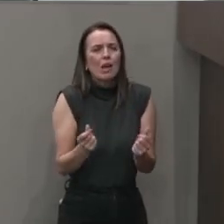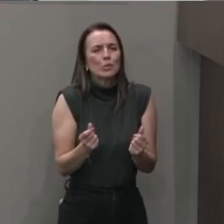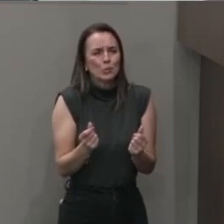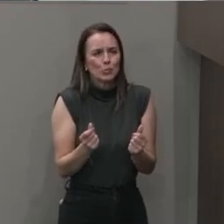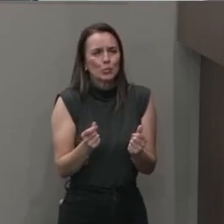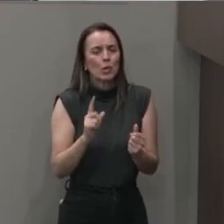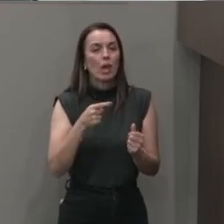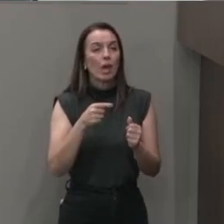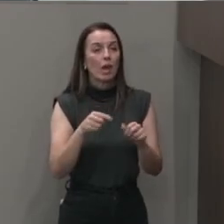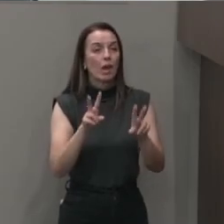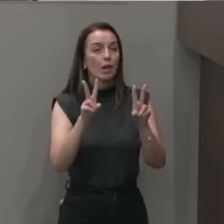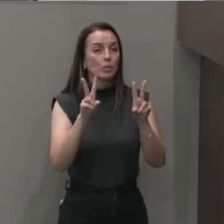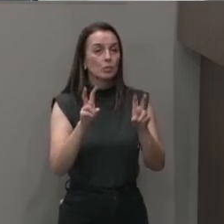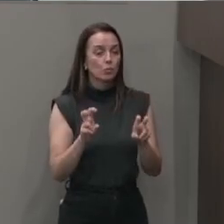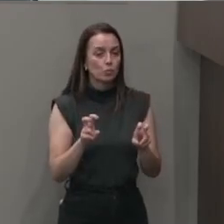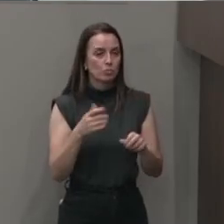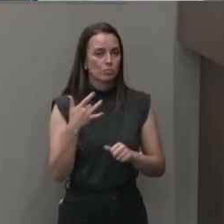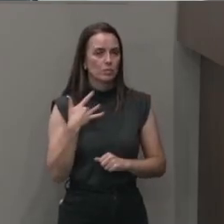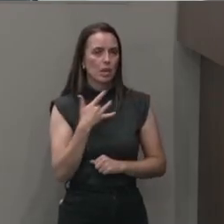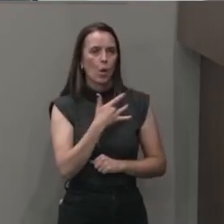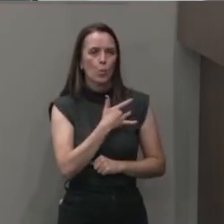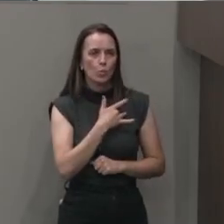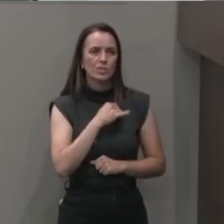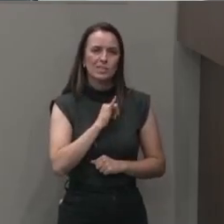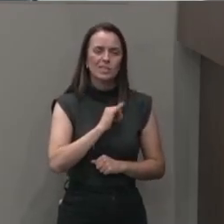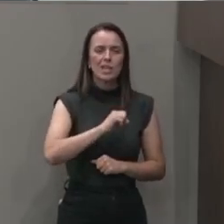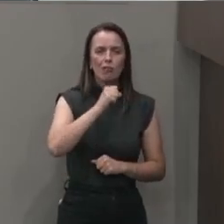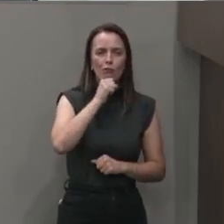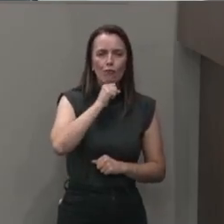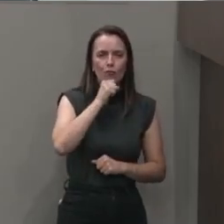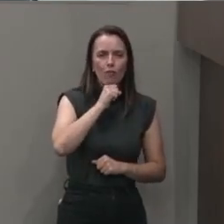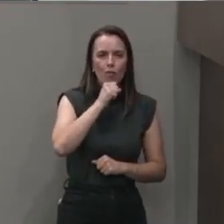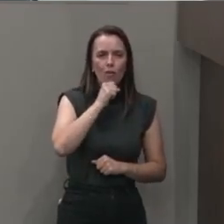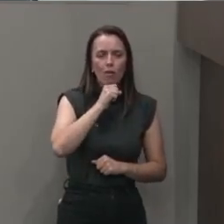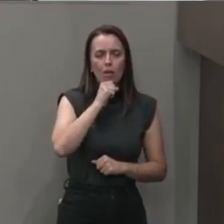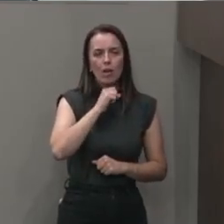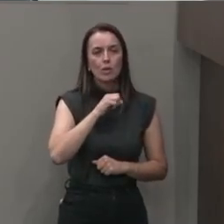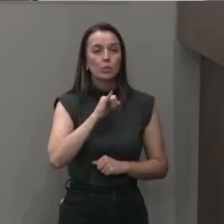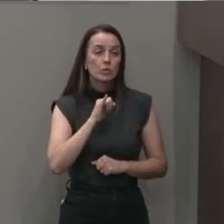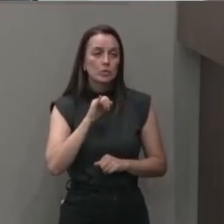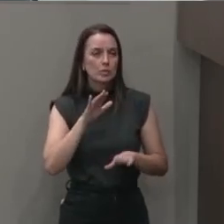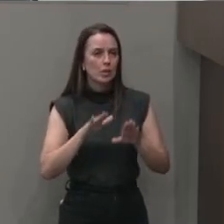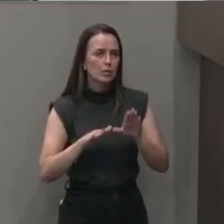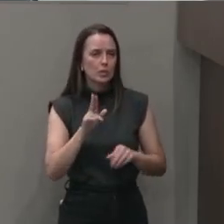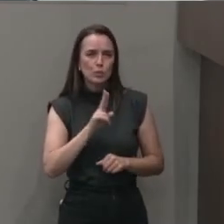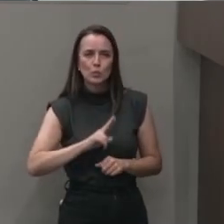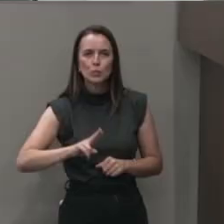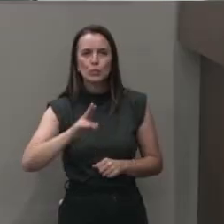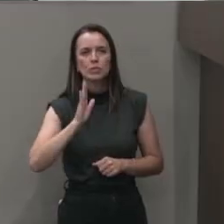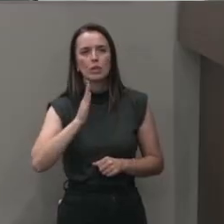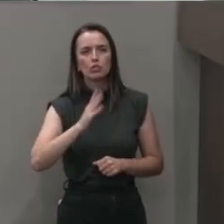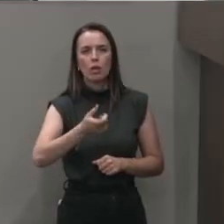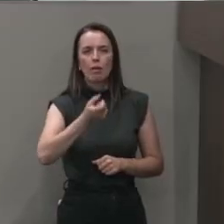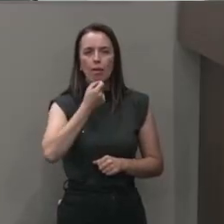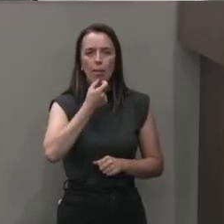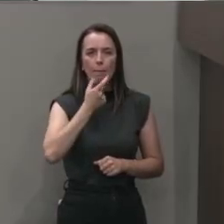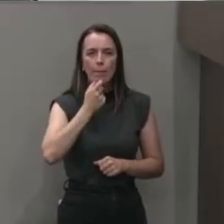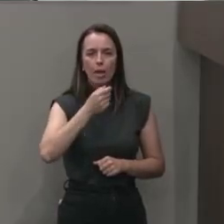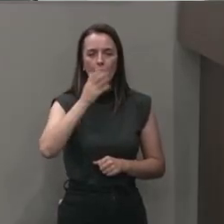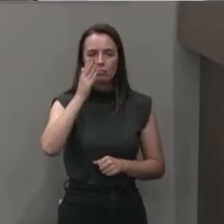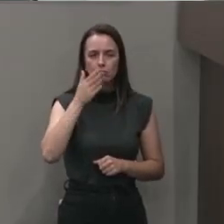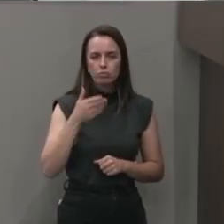Heran? Quando já temos uma idade um pouco mais elevada, fizemos a utilização, às vezes, de alguns remédios contínuos, cuidamos